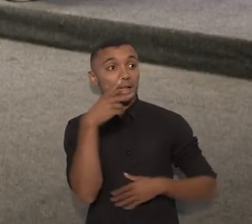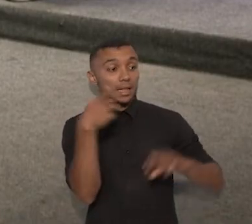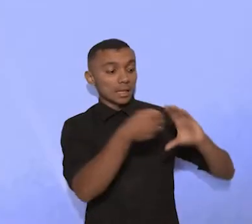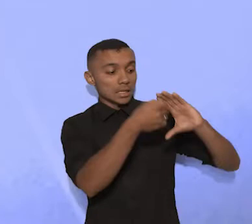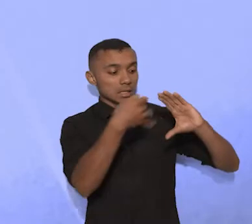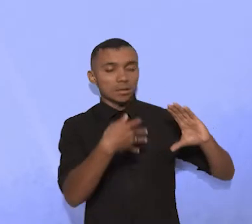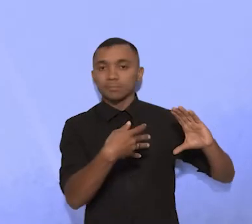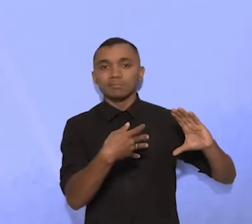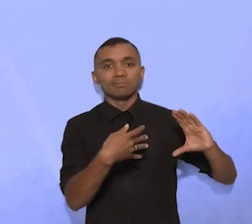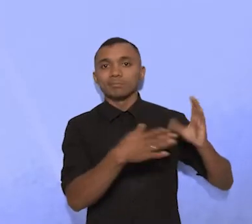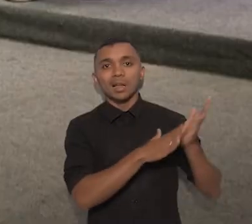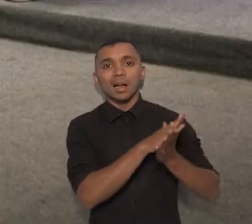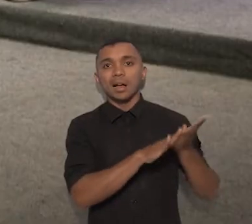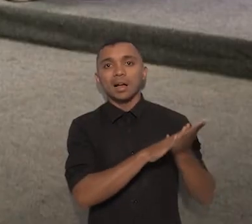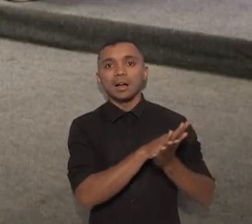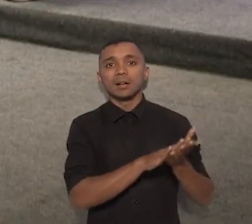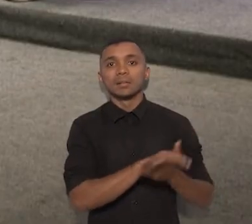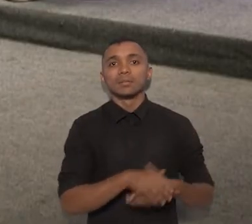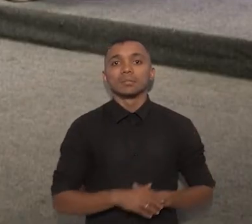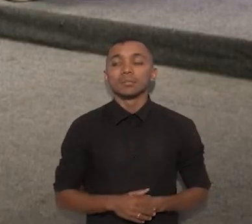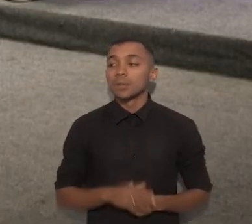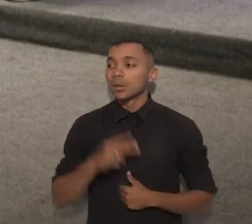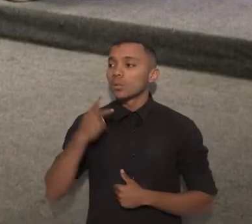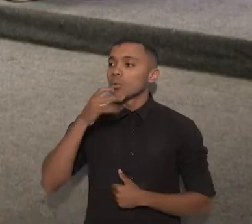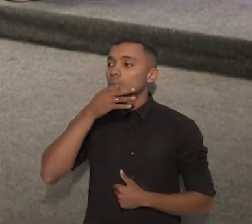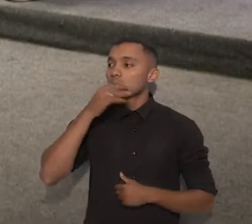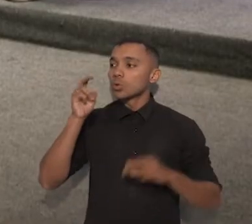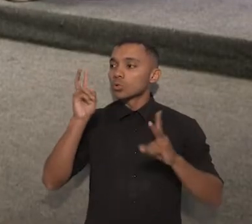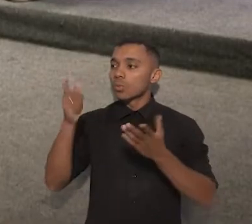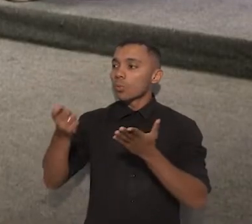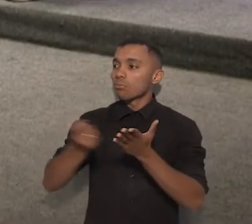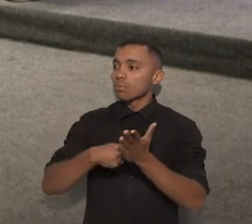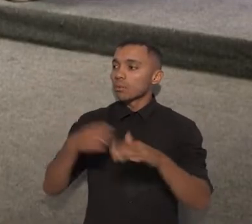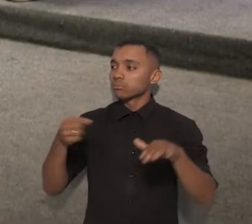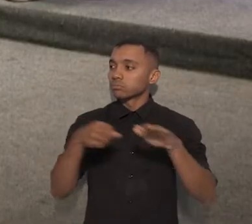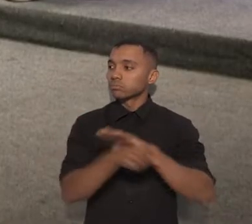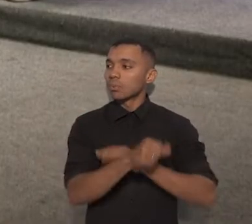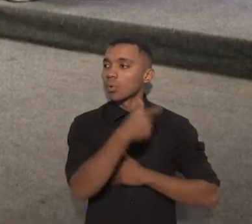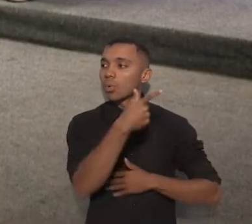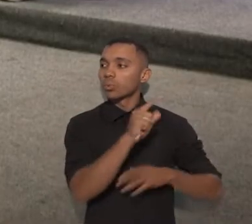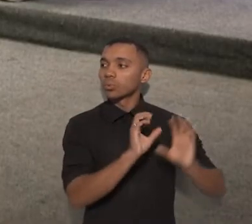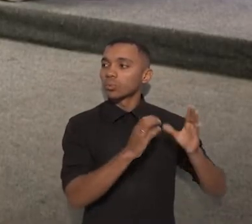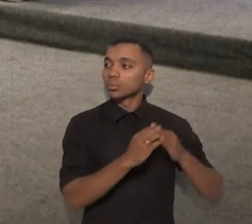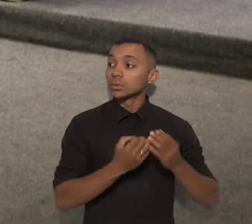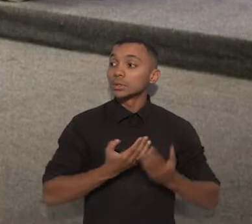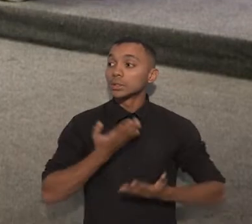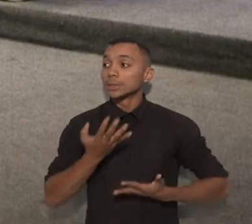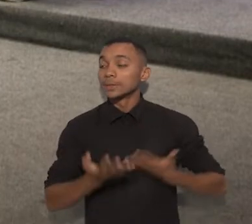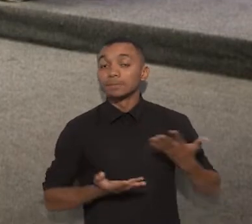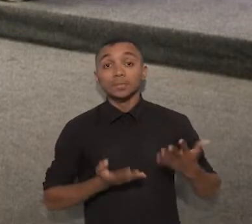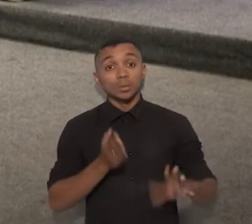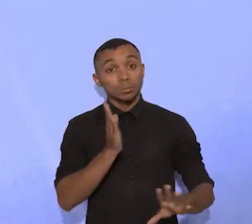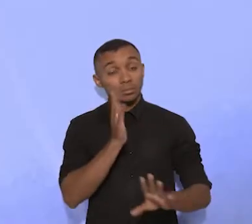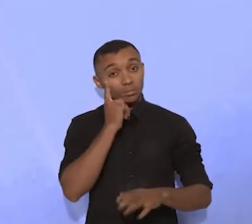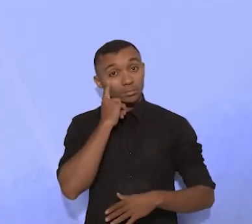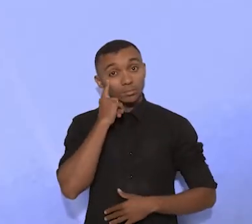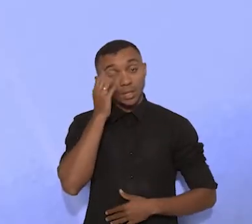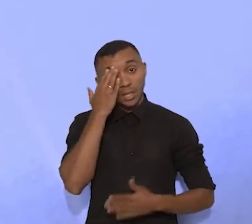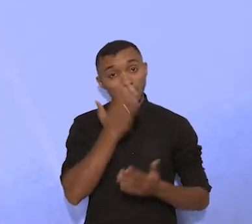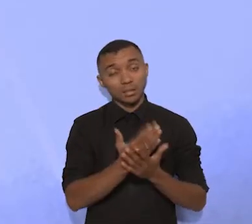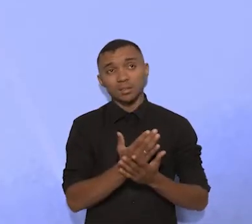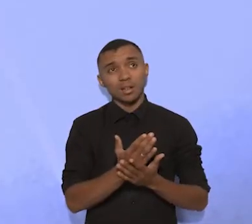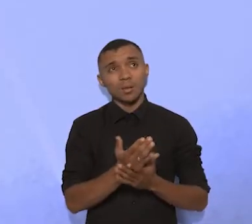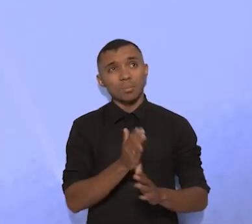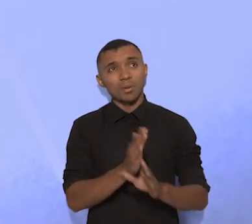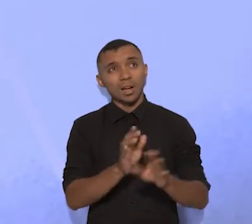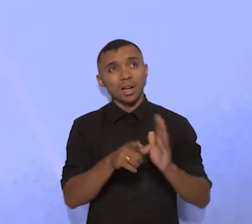Eu ia até te perguntar, o que você achou do Crispim? Eu achei que eu não tinha nenhuma perspectiva, porque nas vezes que o Lucas Lima foi escalado naquela